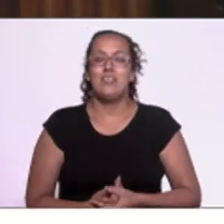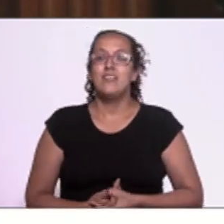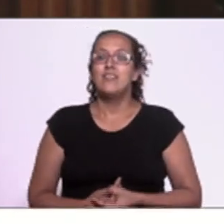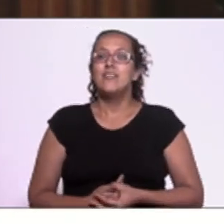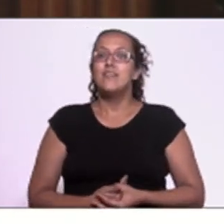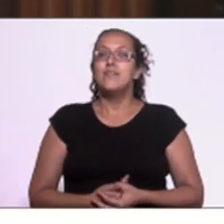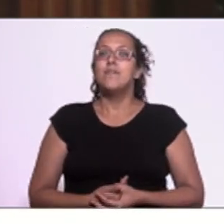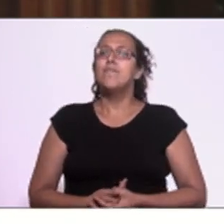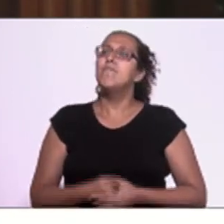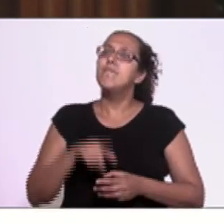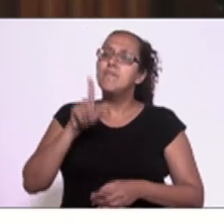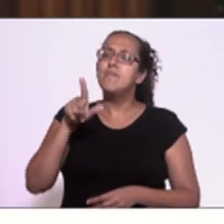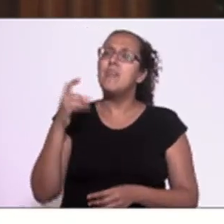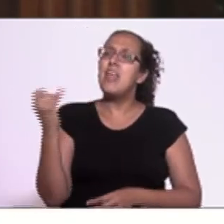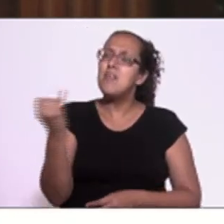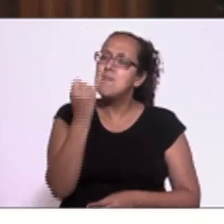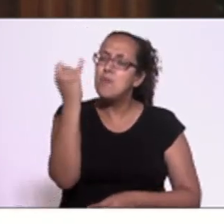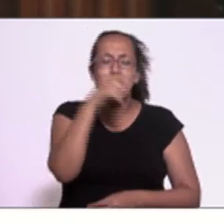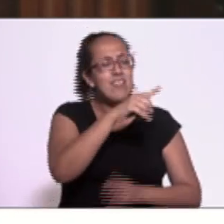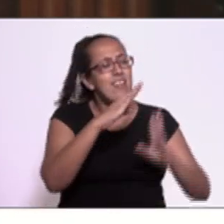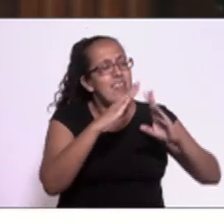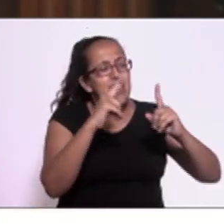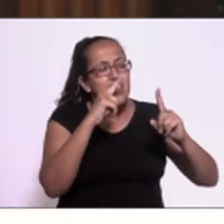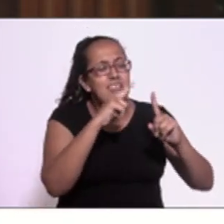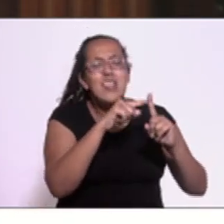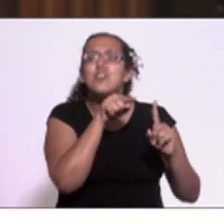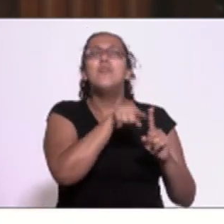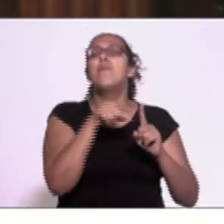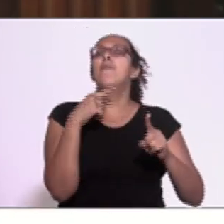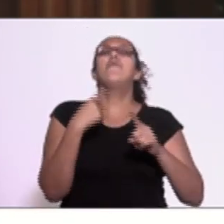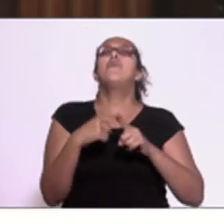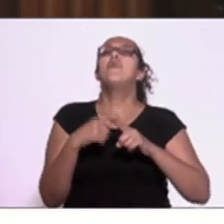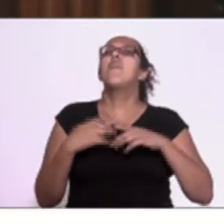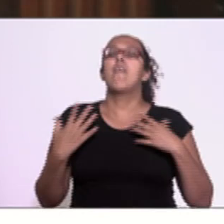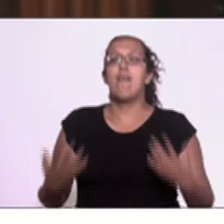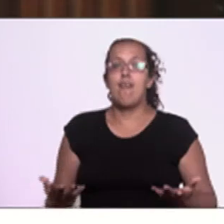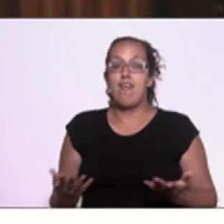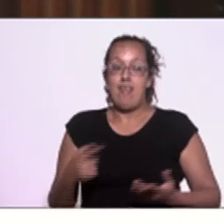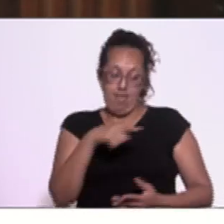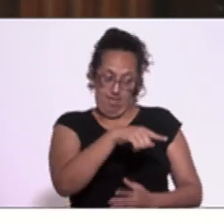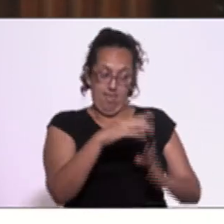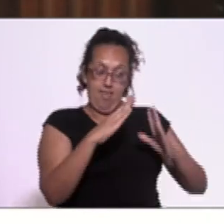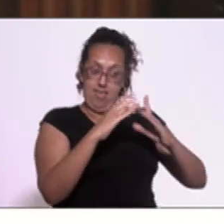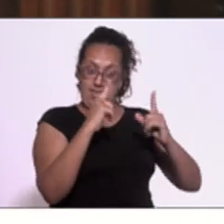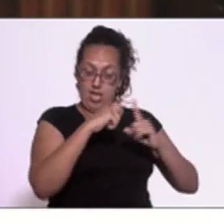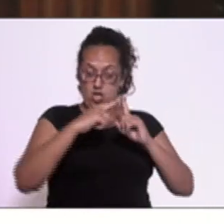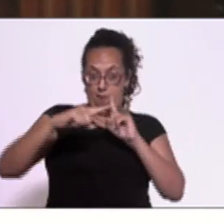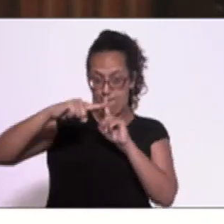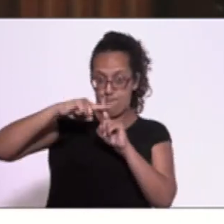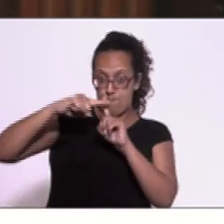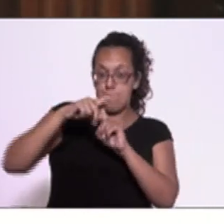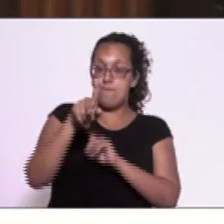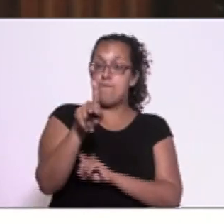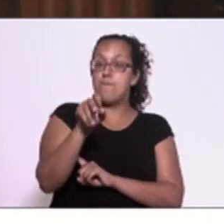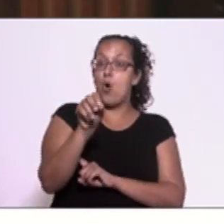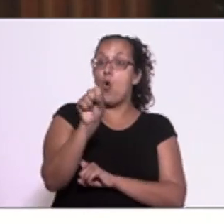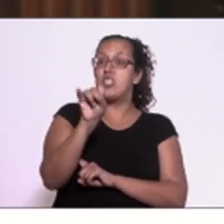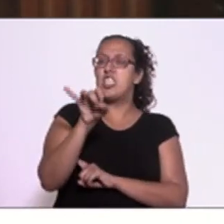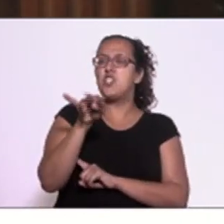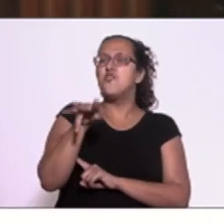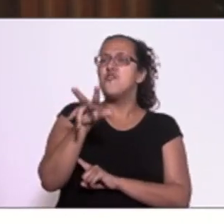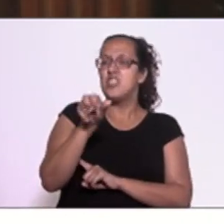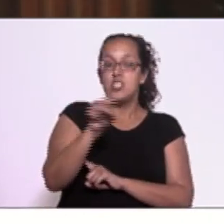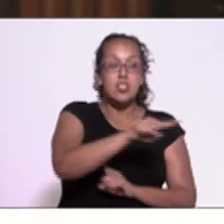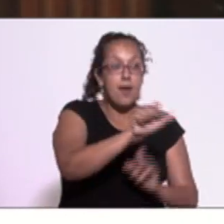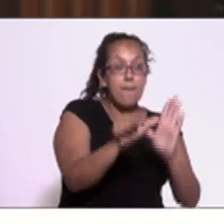Queria destacar a importância do templo positivista enquanto ideal. O templo positivista, ele, por incrível que pareça, é a